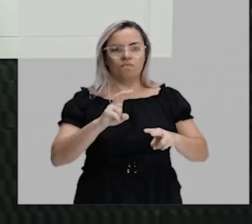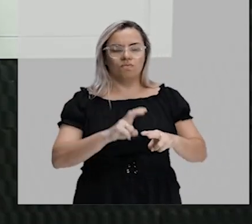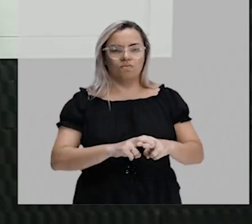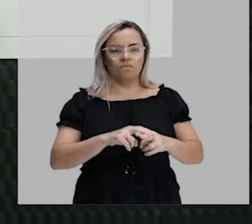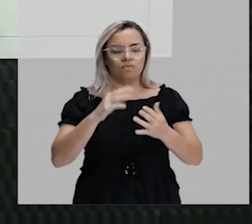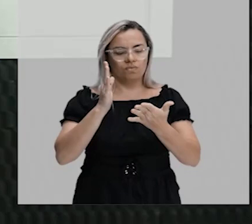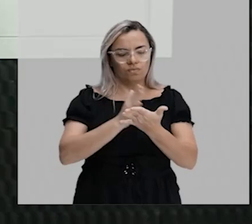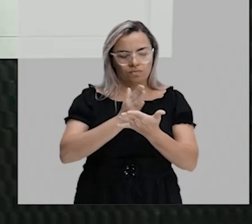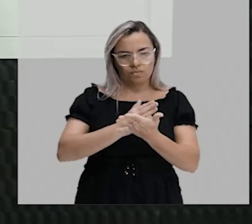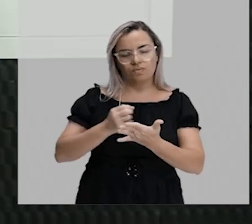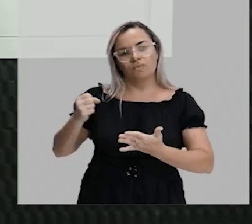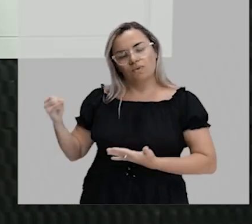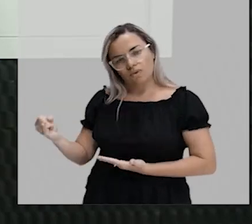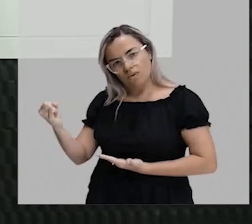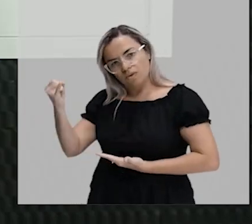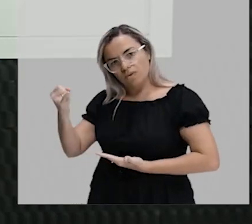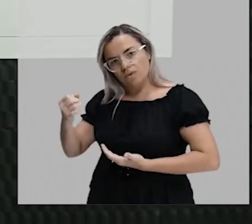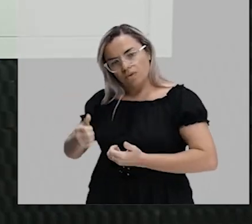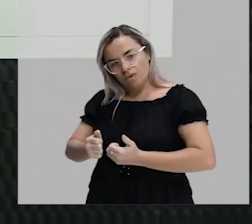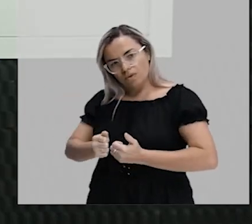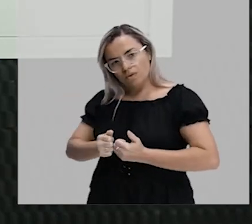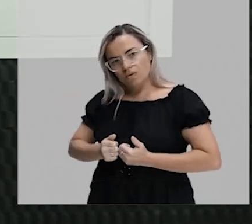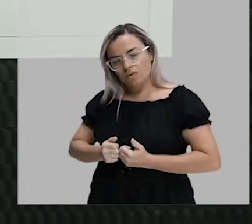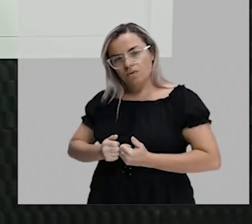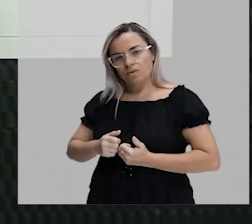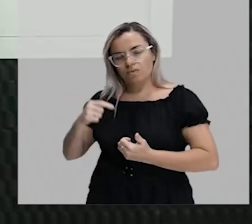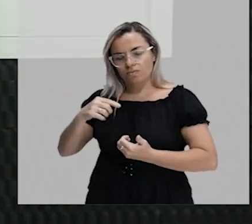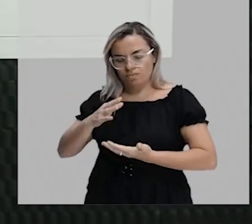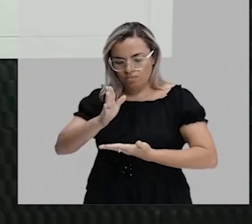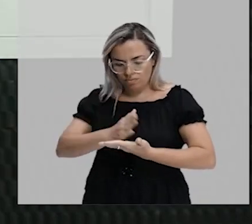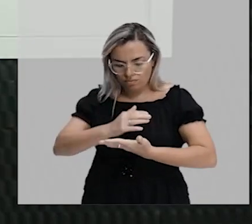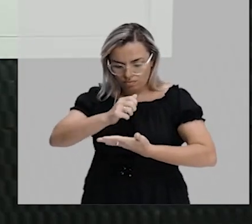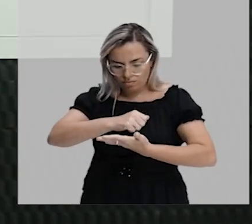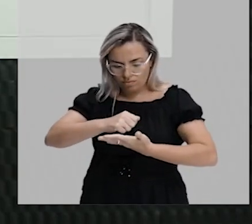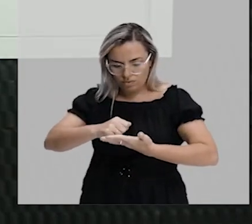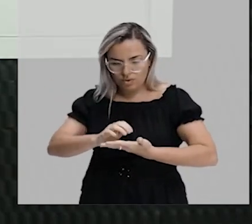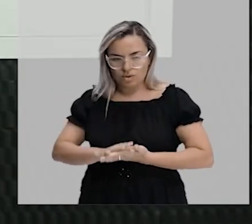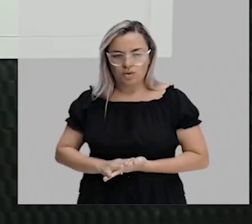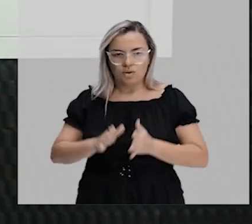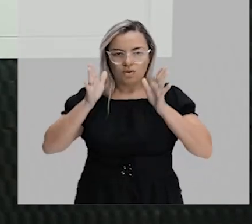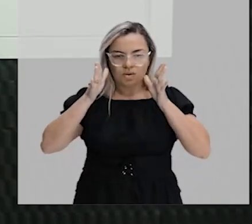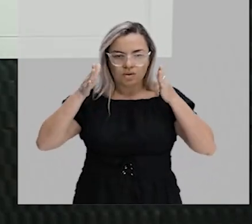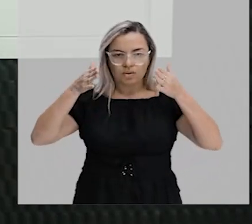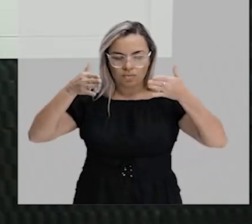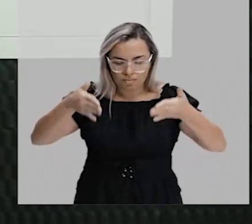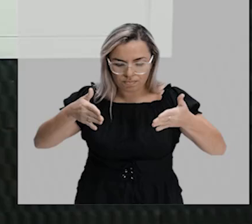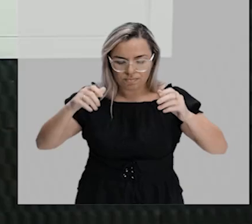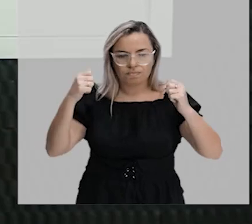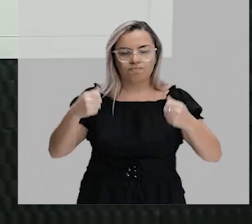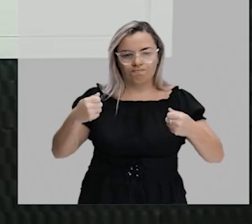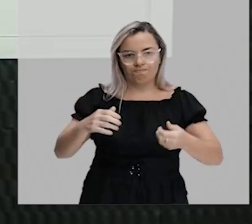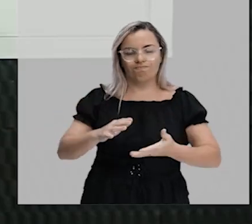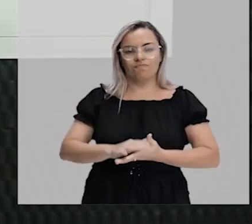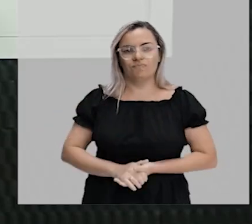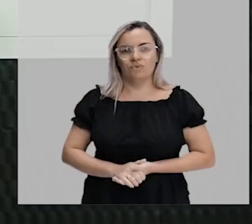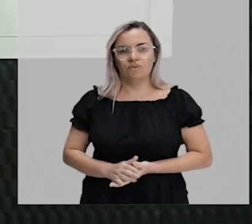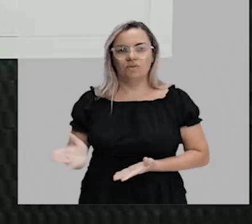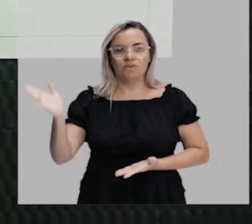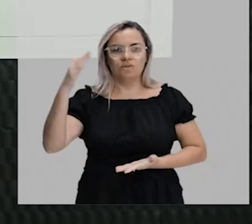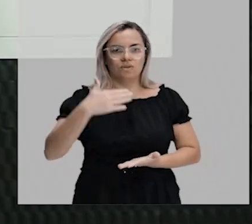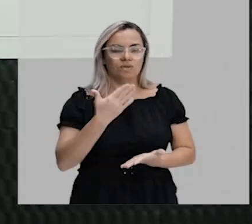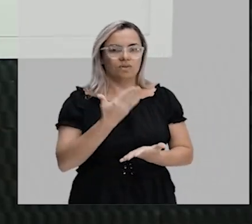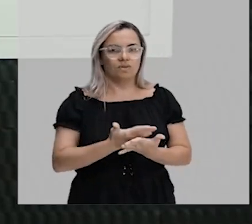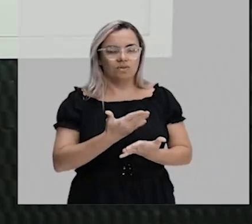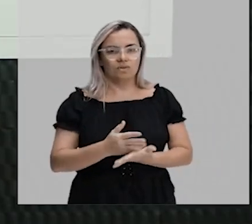material. O material é importante estar perto para não ter de perder a atenção e perder o foco. Vamos nessa, vamos dar uma estudada legal